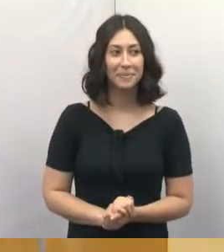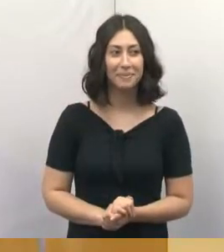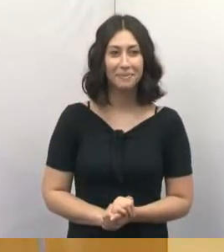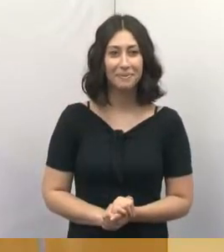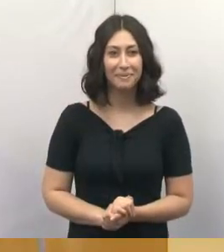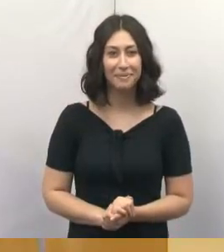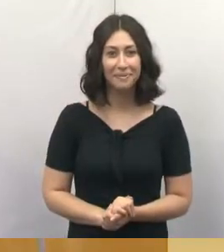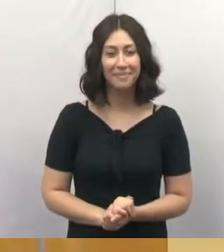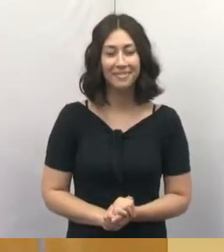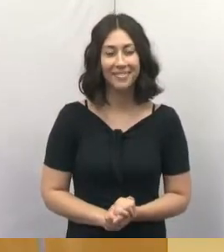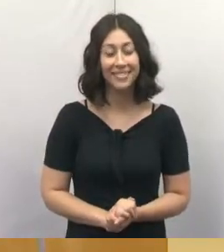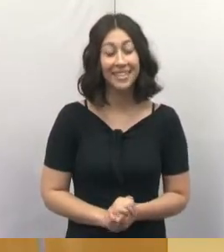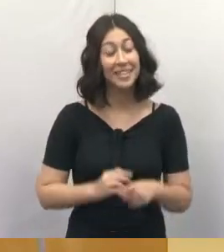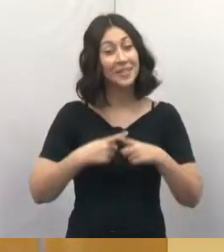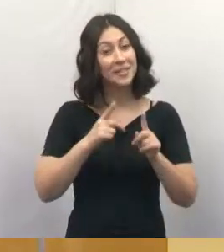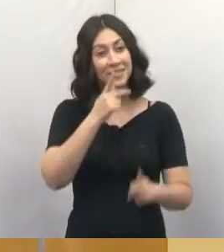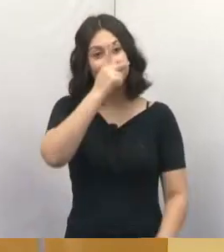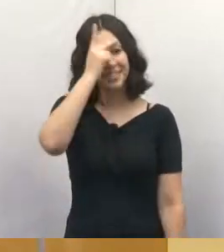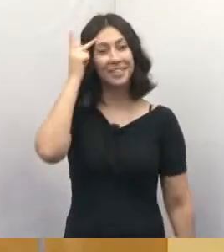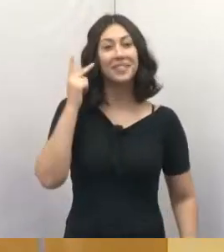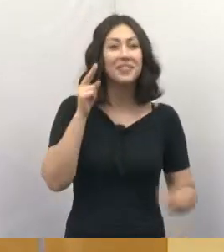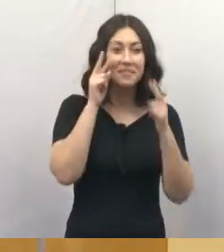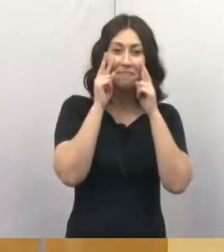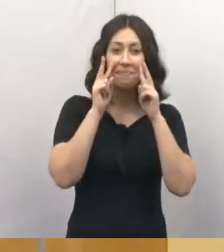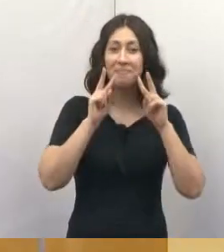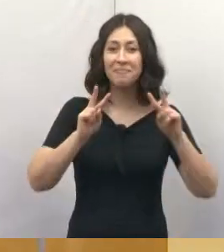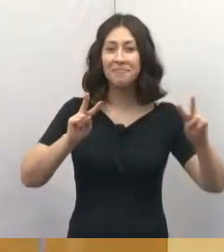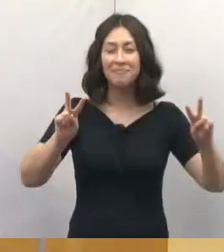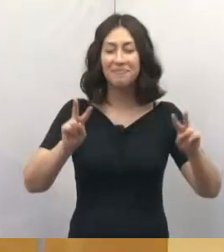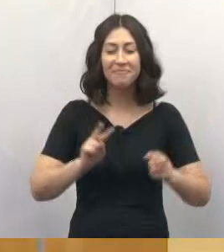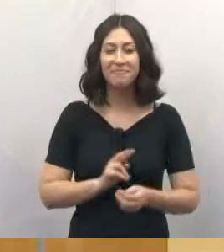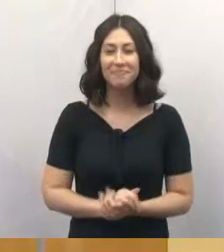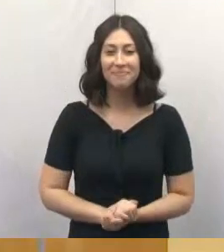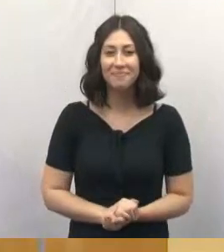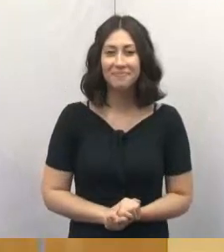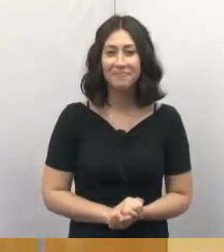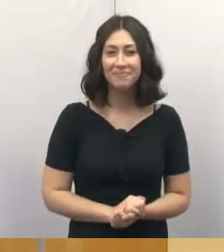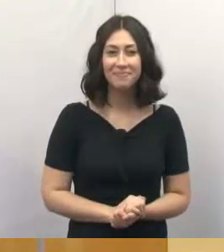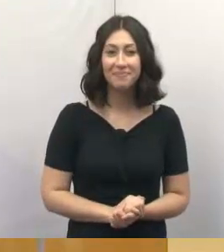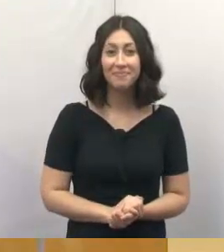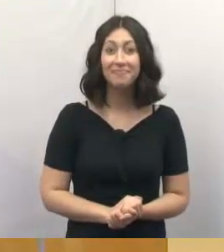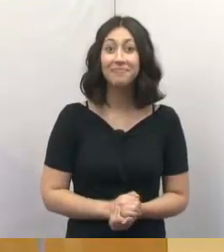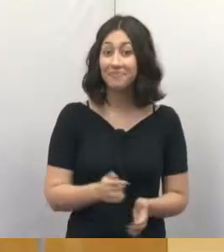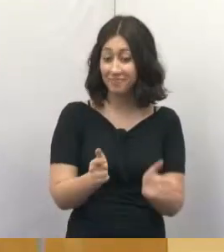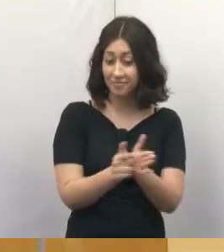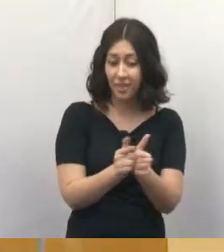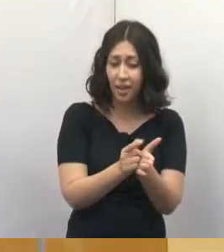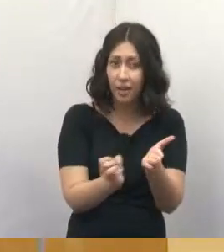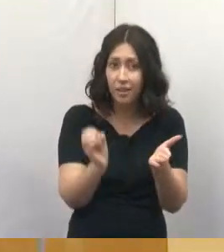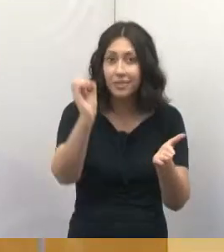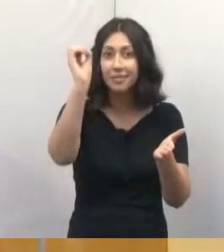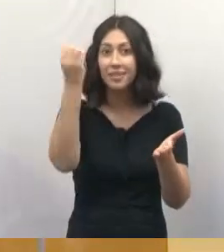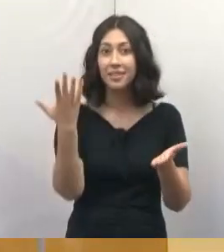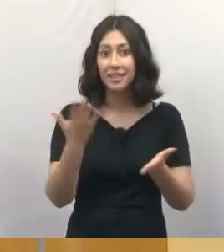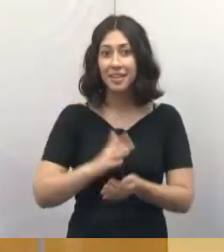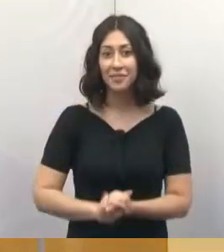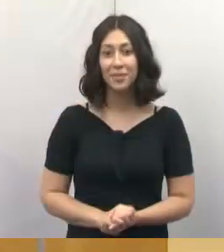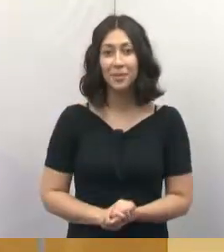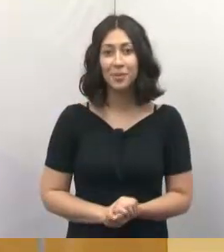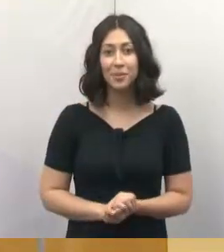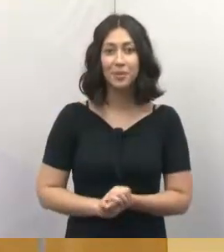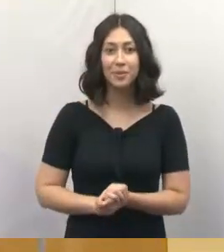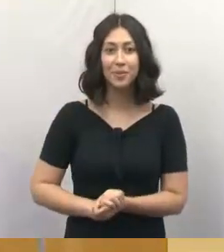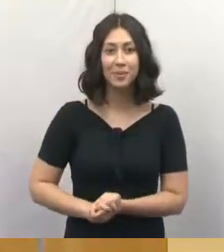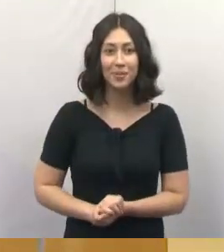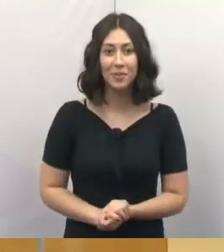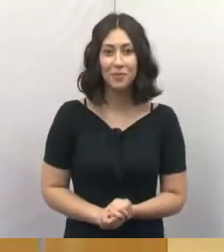necessário que alguém visualize isso e coloque isso no papel. Que